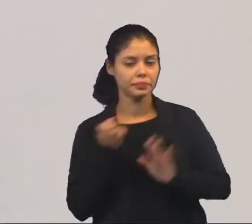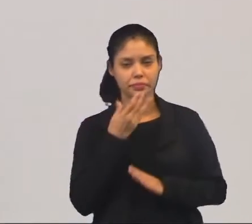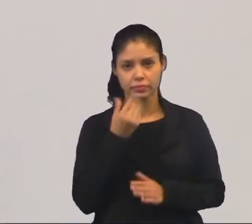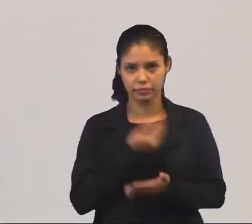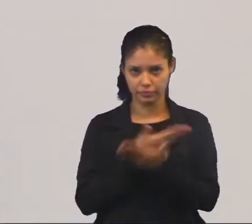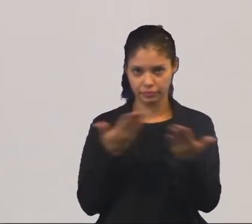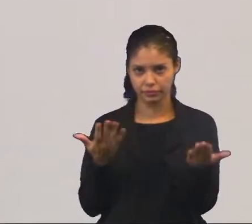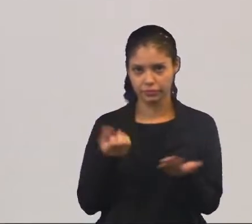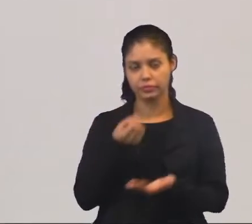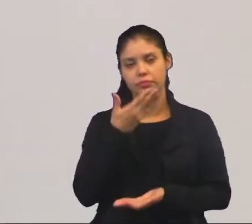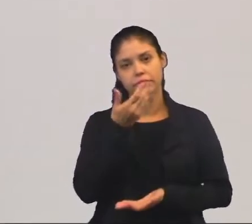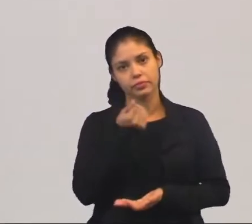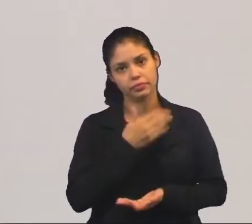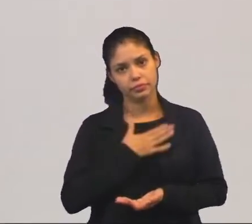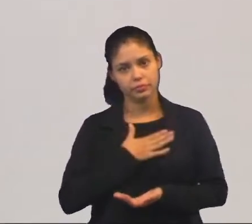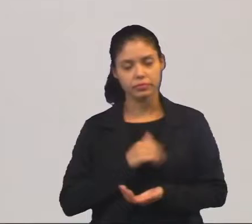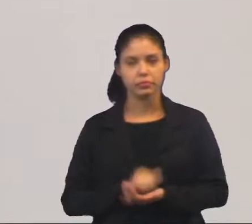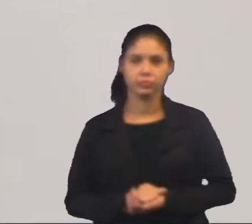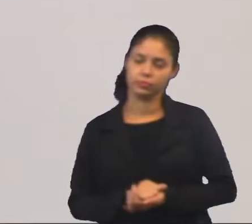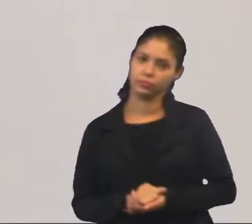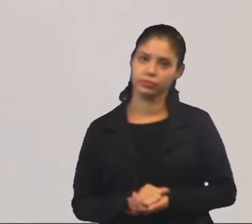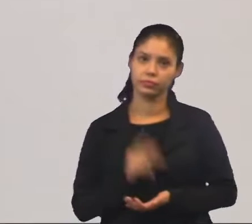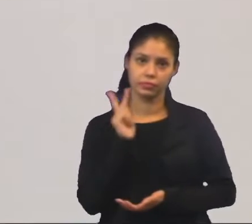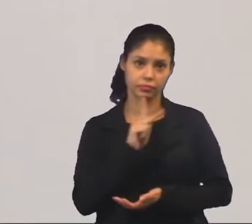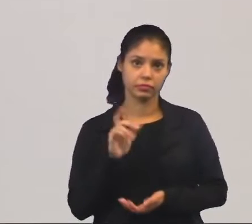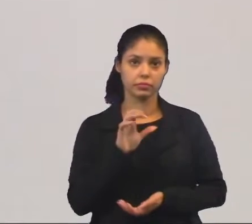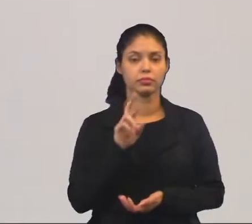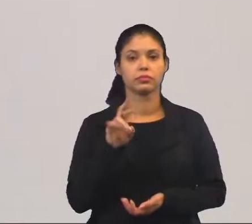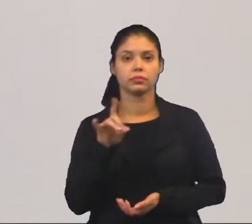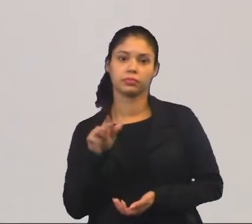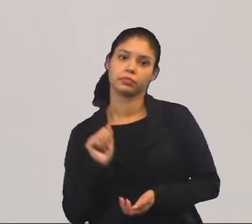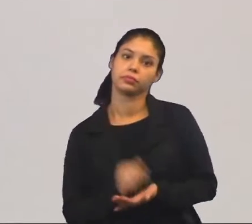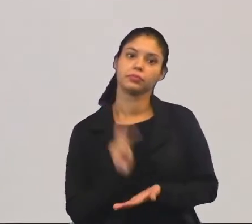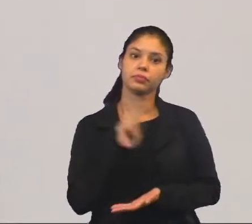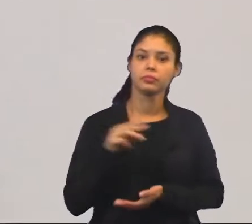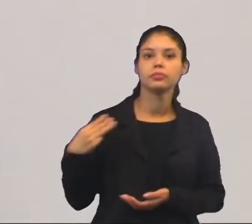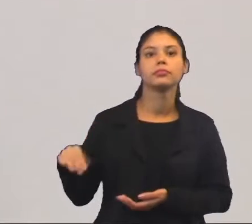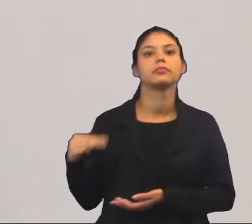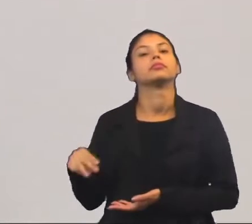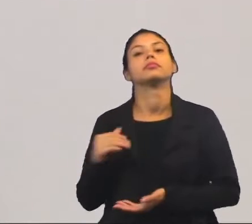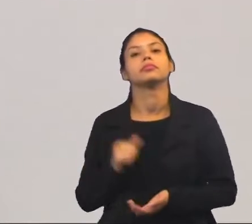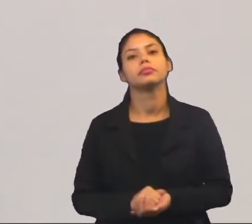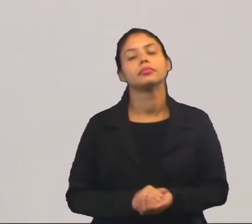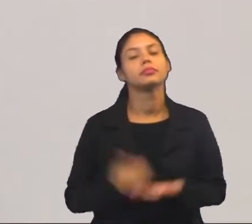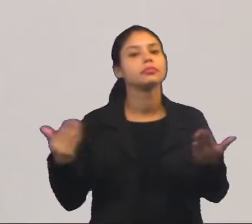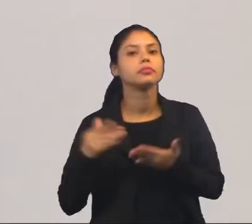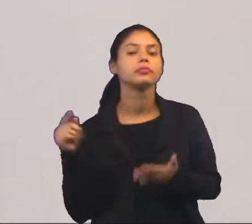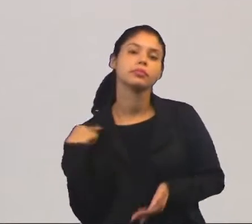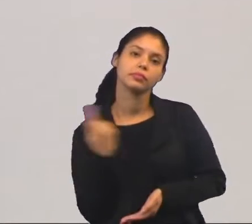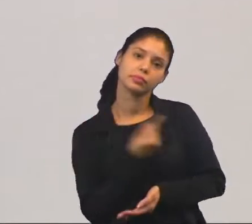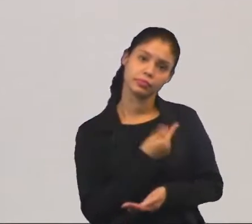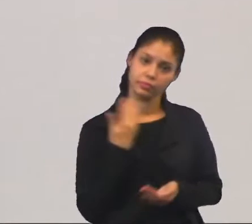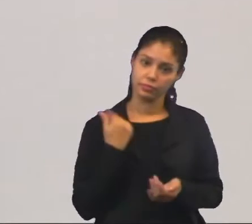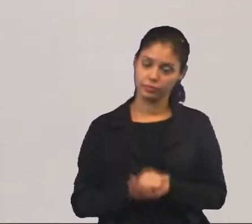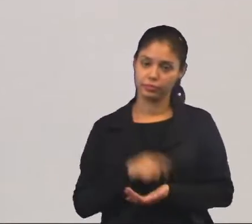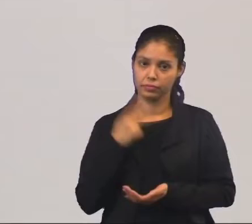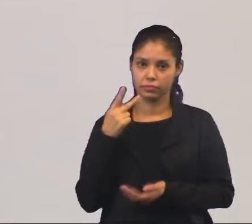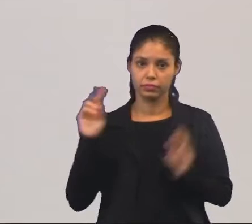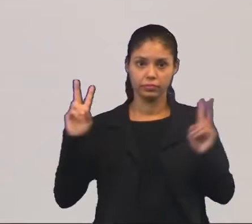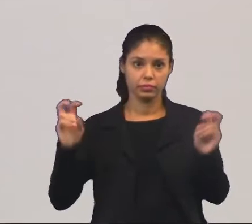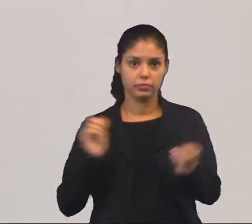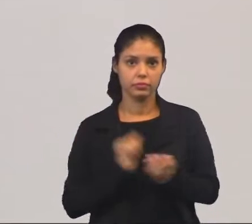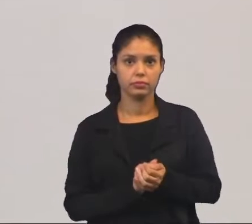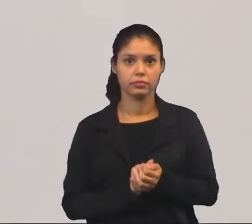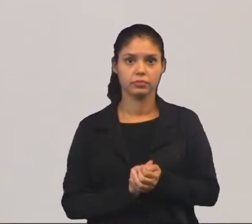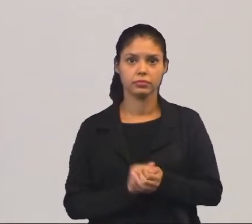Olá, tudo bom com vocês? Tudo bom comigo? Eu sou o professor Carlos, professor de matemática. E hoje a gente vai falar a